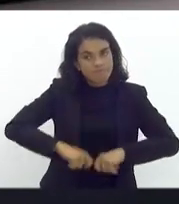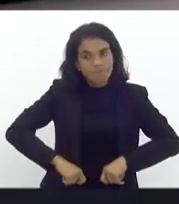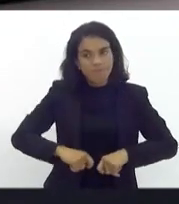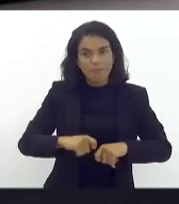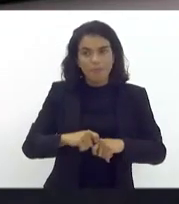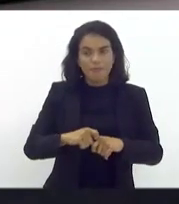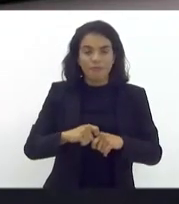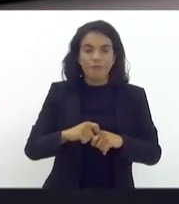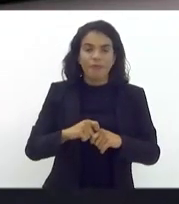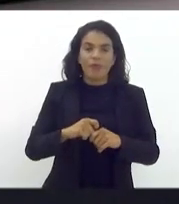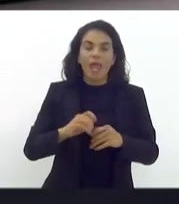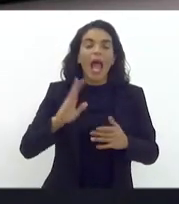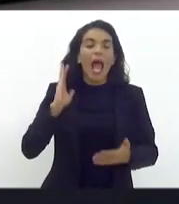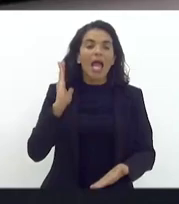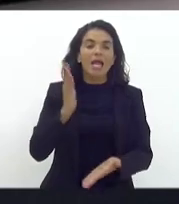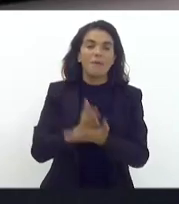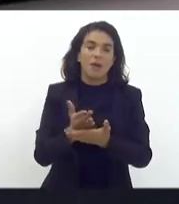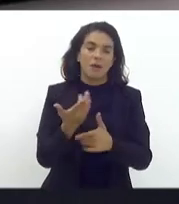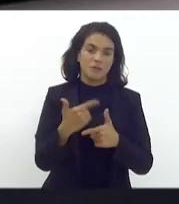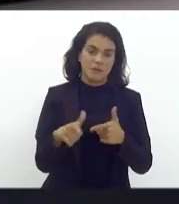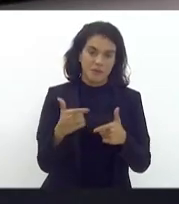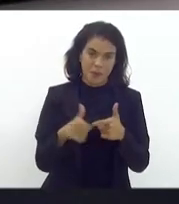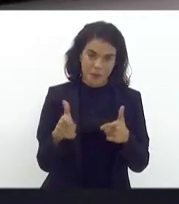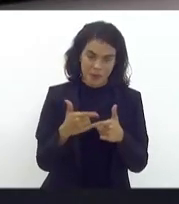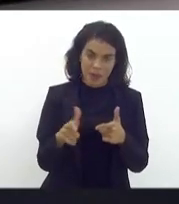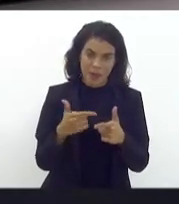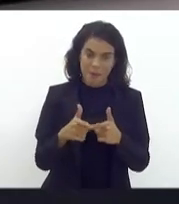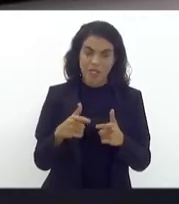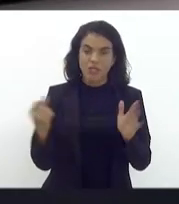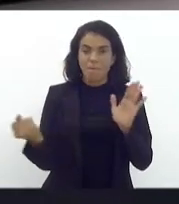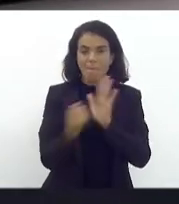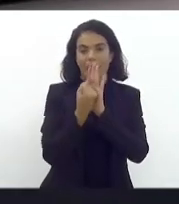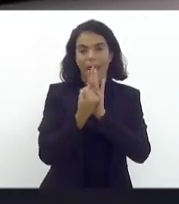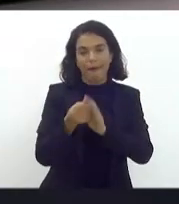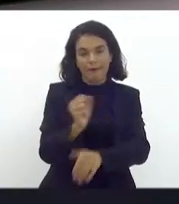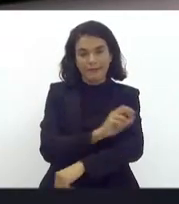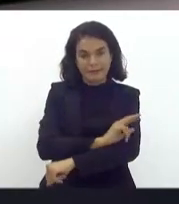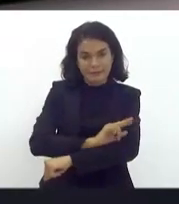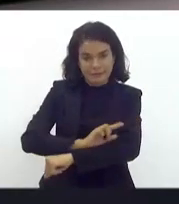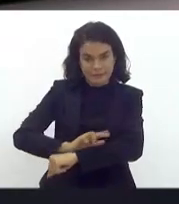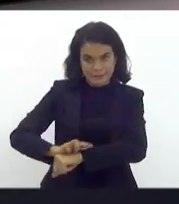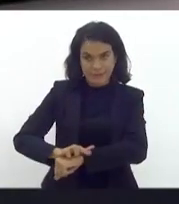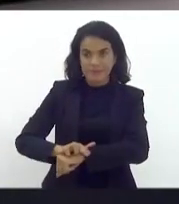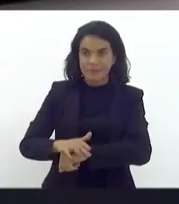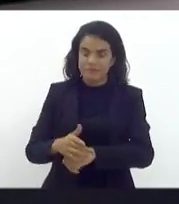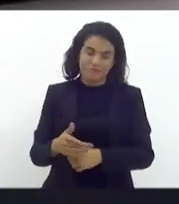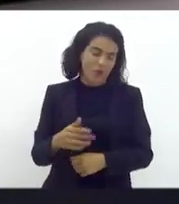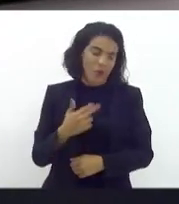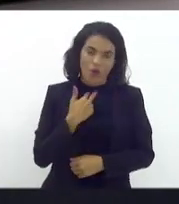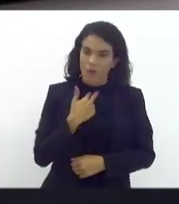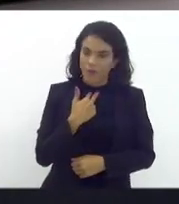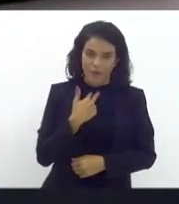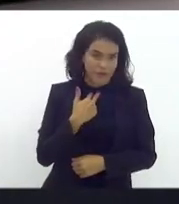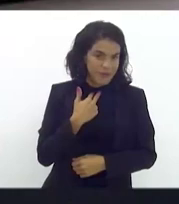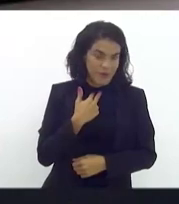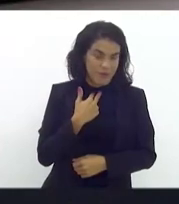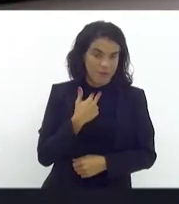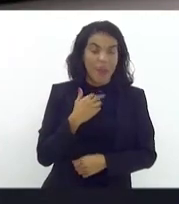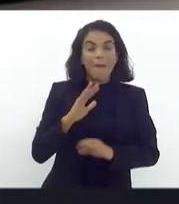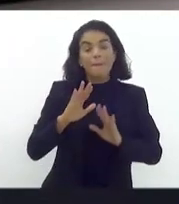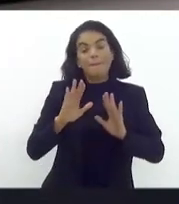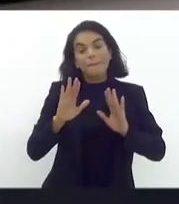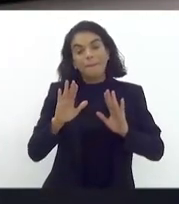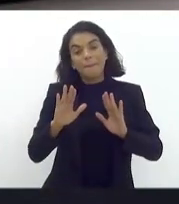eliminar esse problema de estereótipos raciais não a gente começa